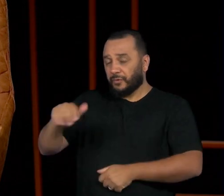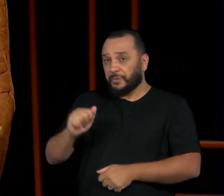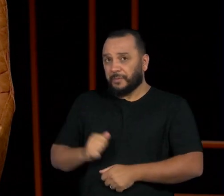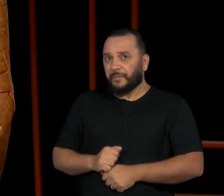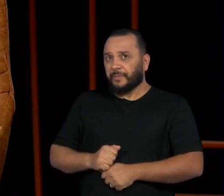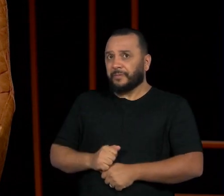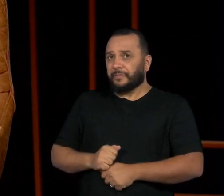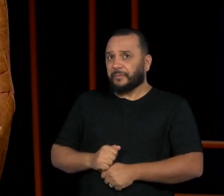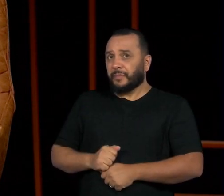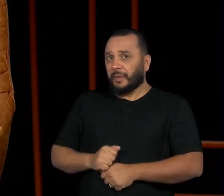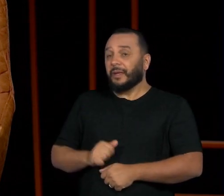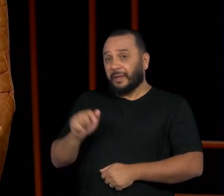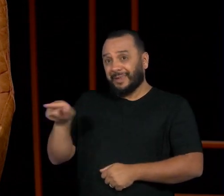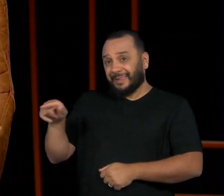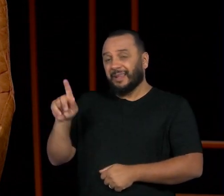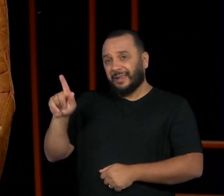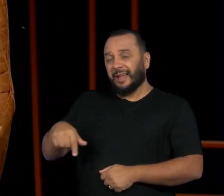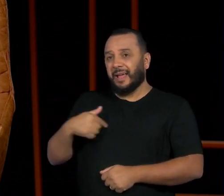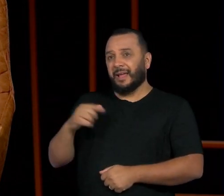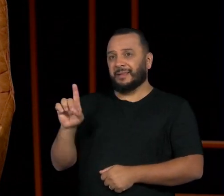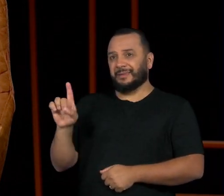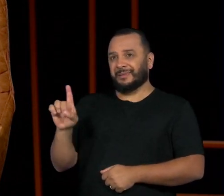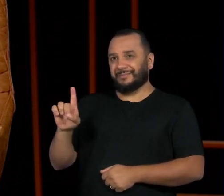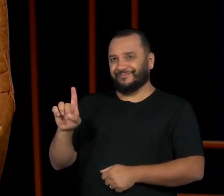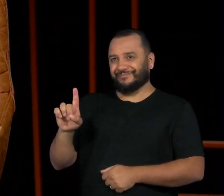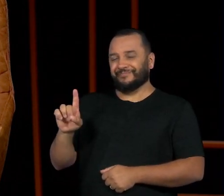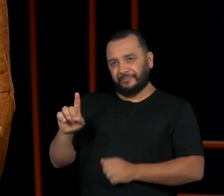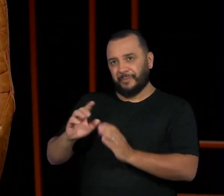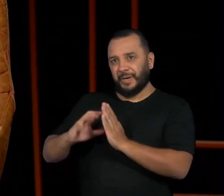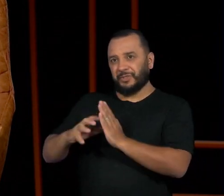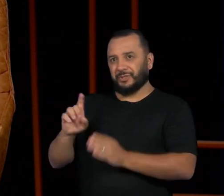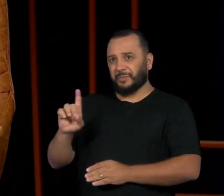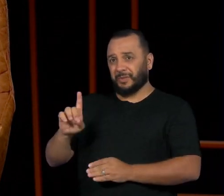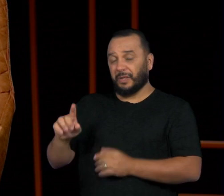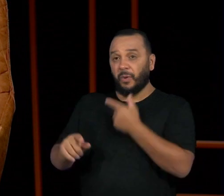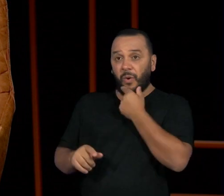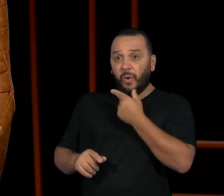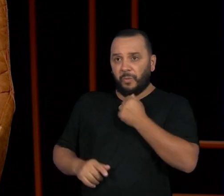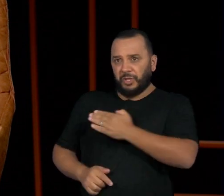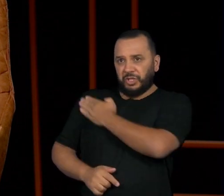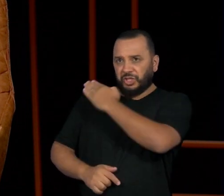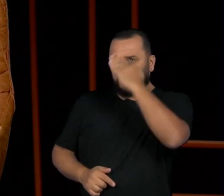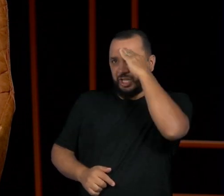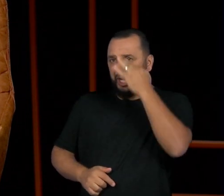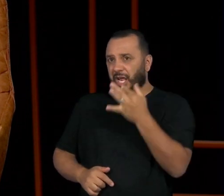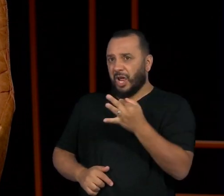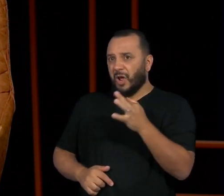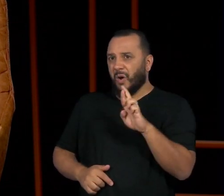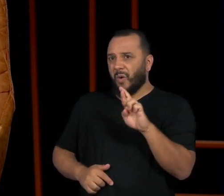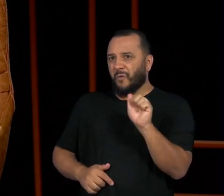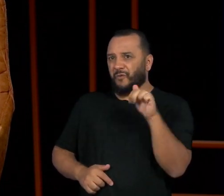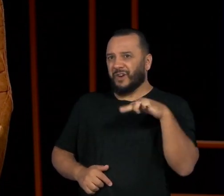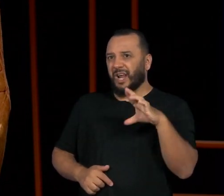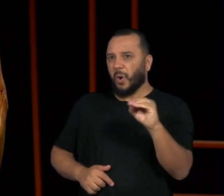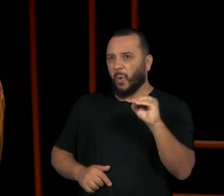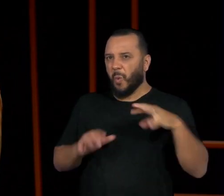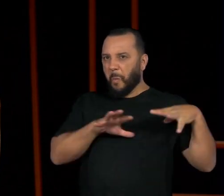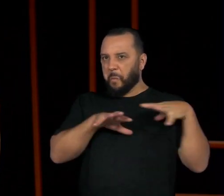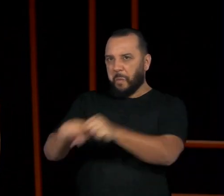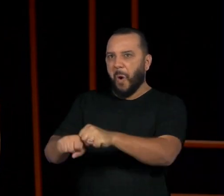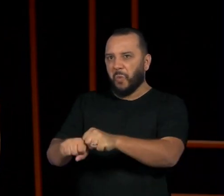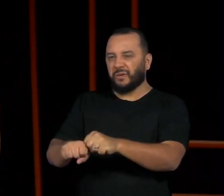E ele era um democrata. Então, quando o general Franco assume, na verdade, toma o poder na